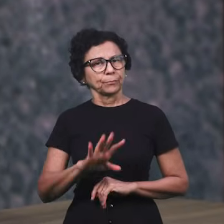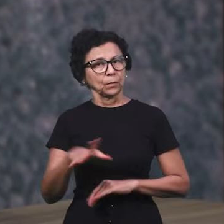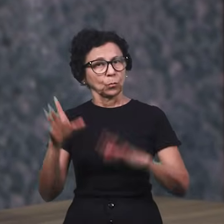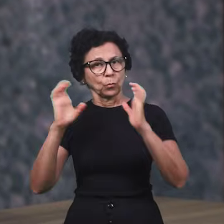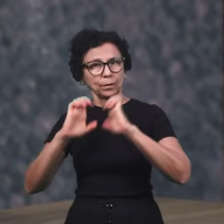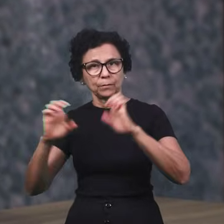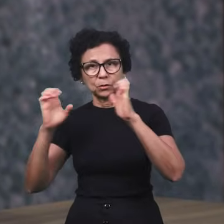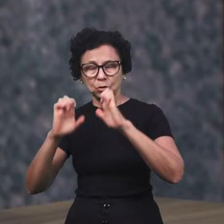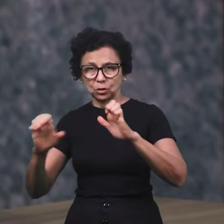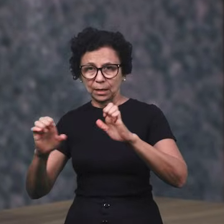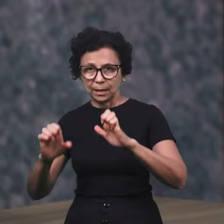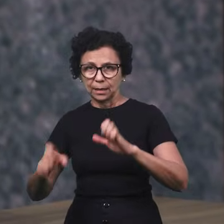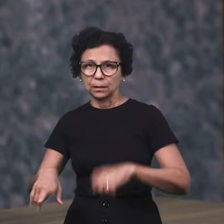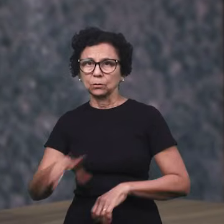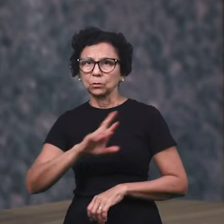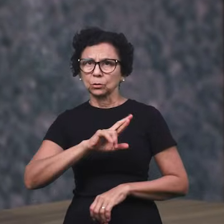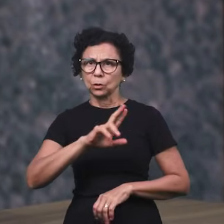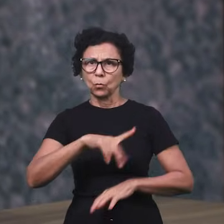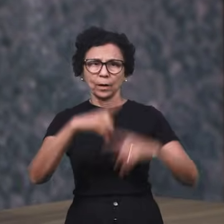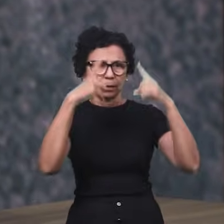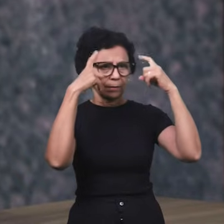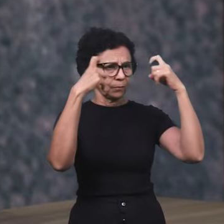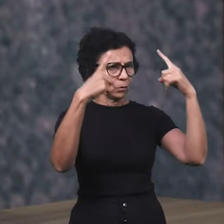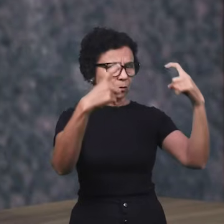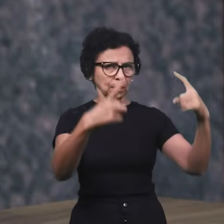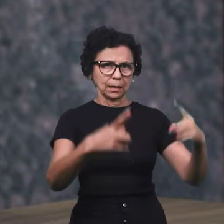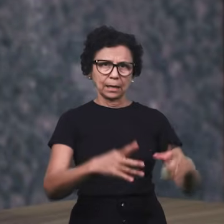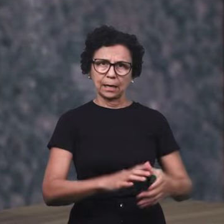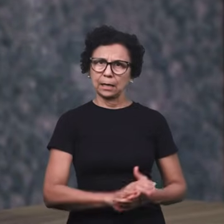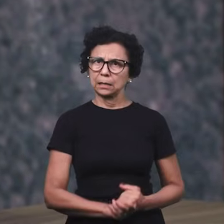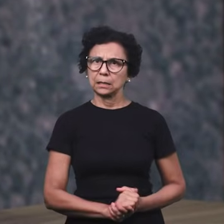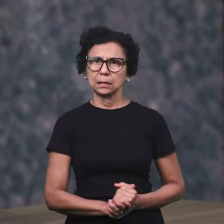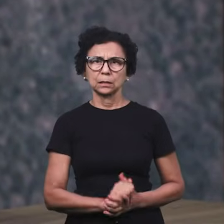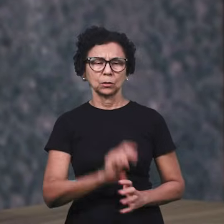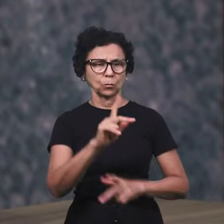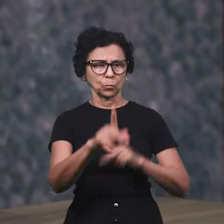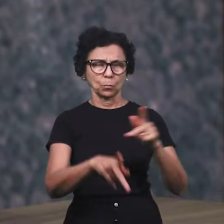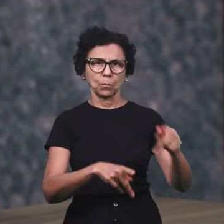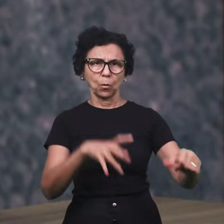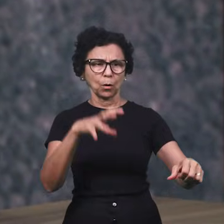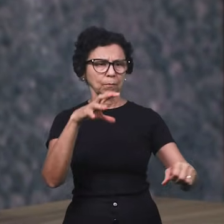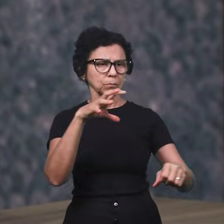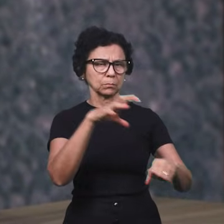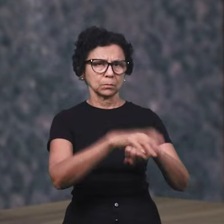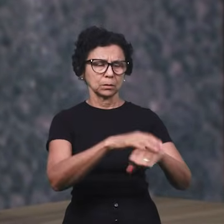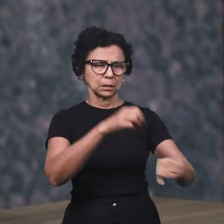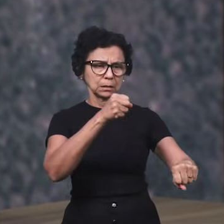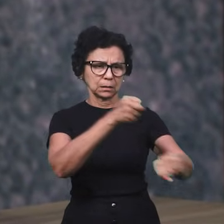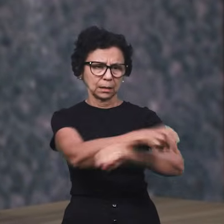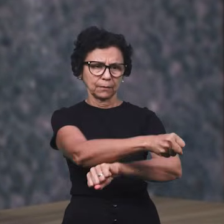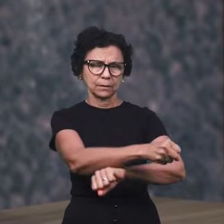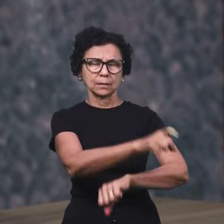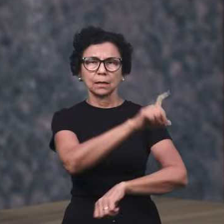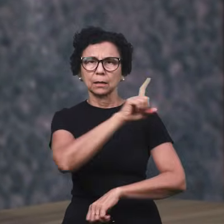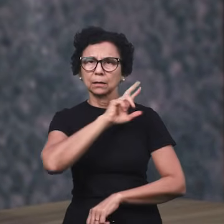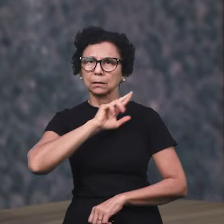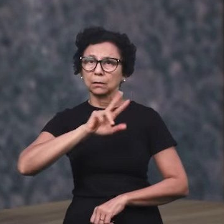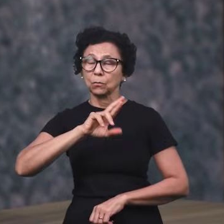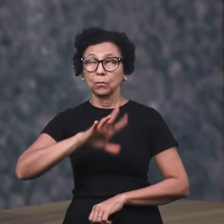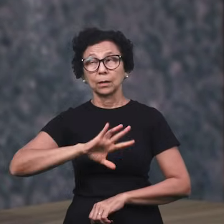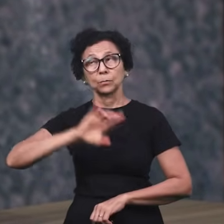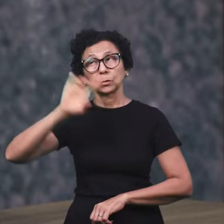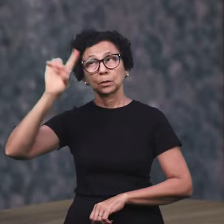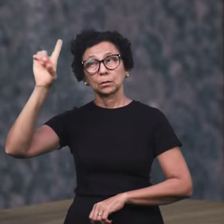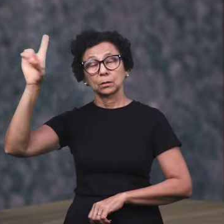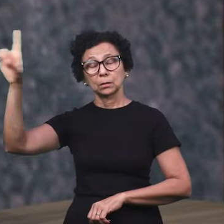não era dessa maneira o seu desejo, por meio de violência, por meio de subjugação de povos, escravização, né? Porque o nosso Deus,